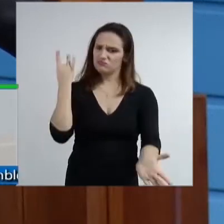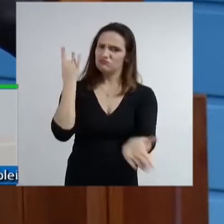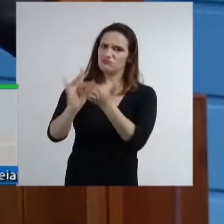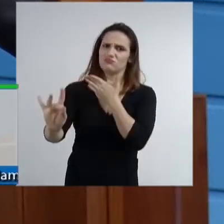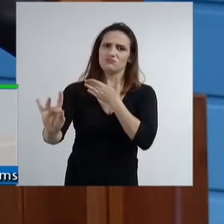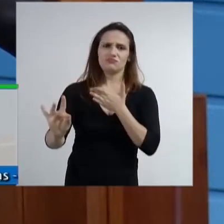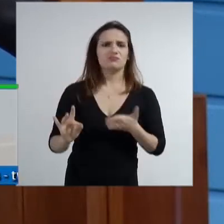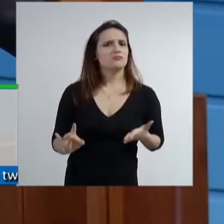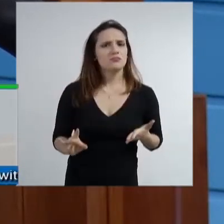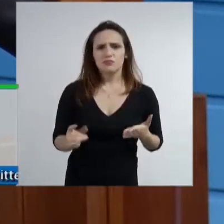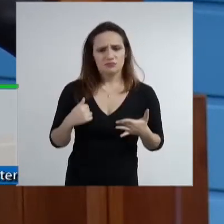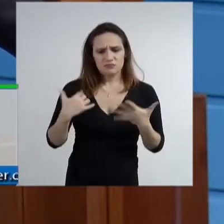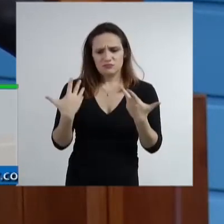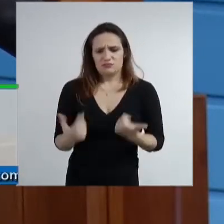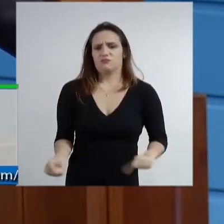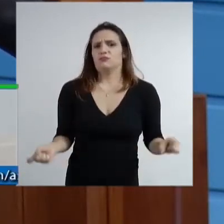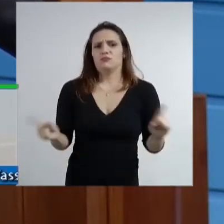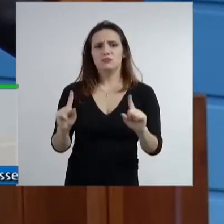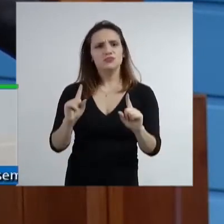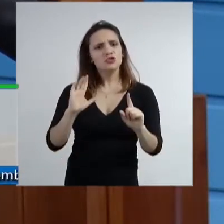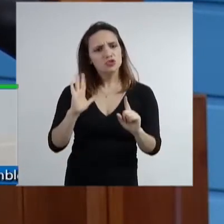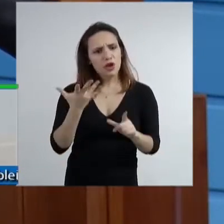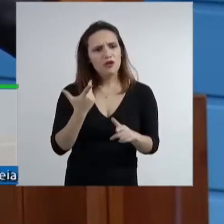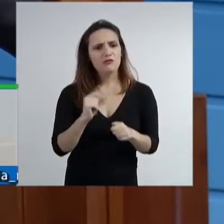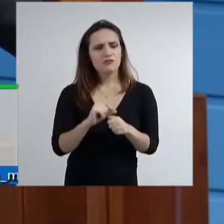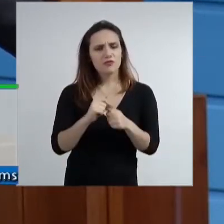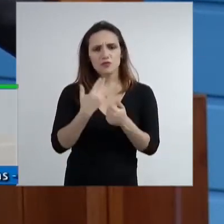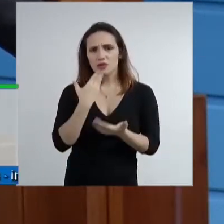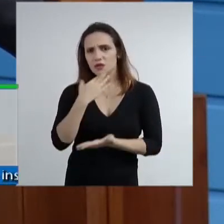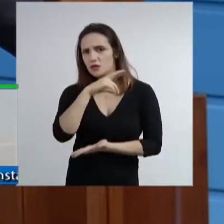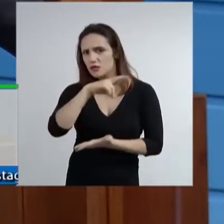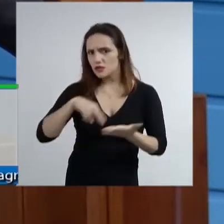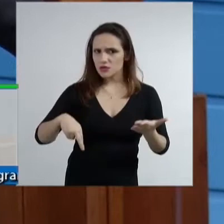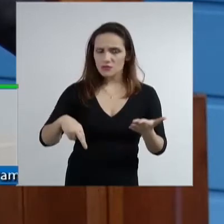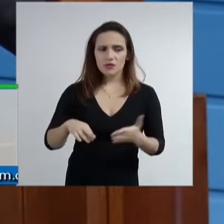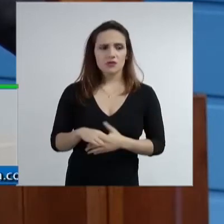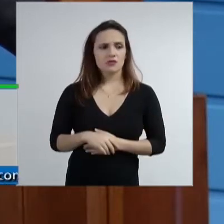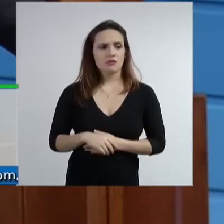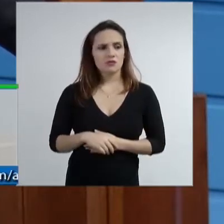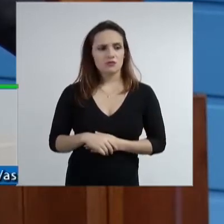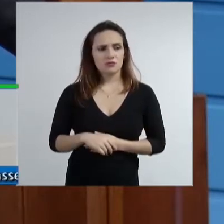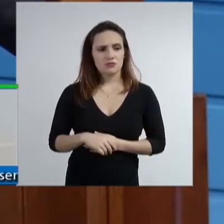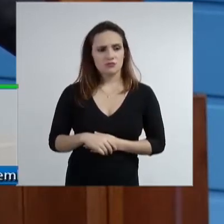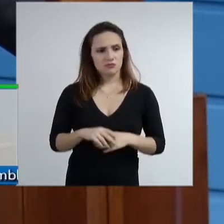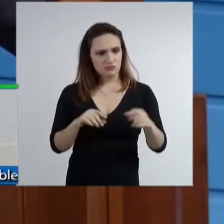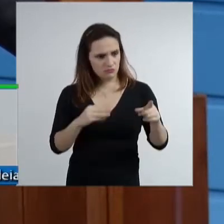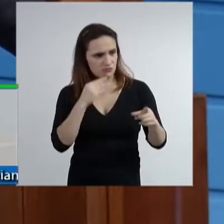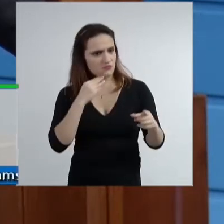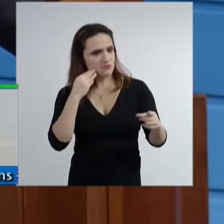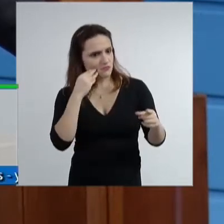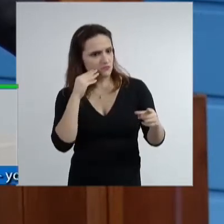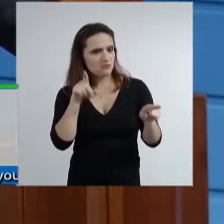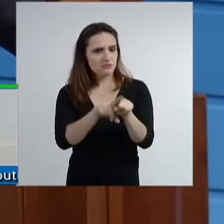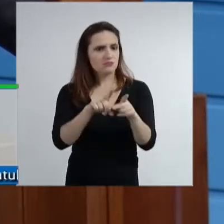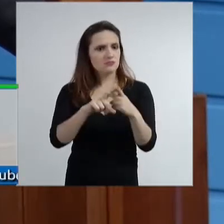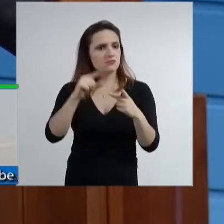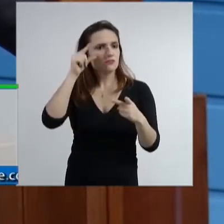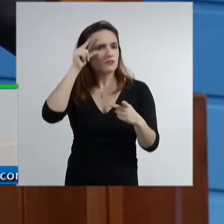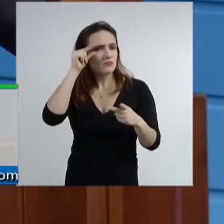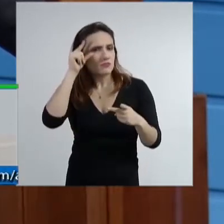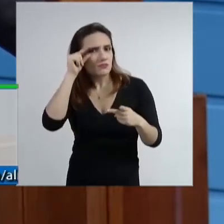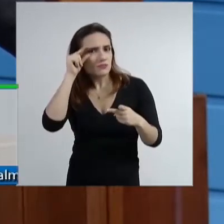repudiar que fizemos um requerimento, senhor presidente, deputado Marçal Filho, deputado Gerson